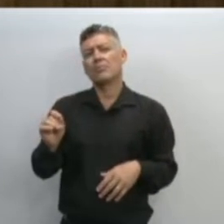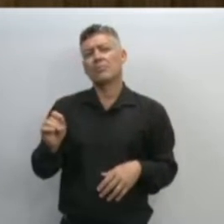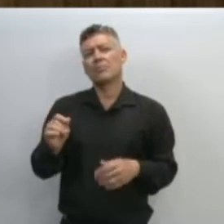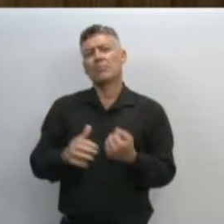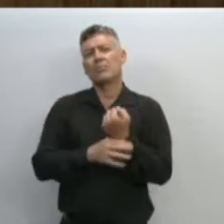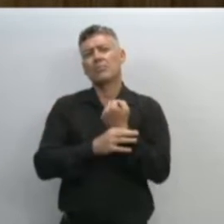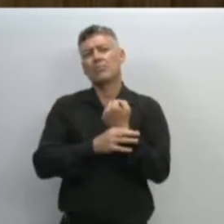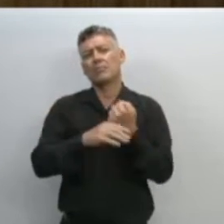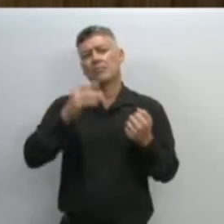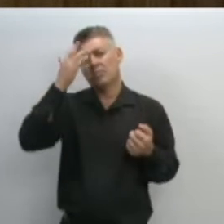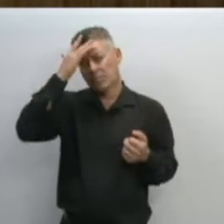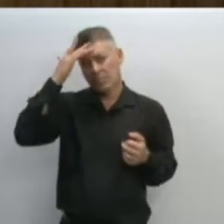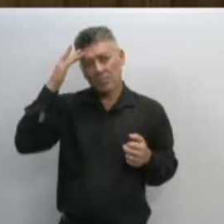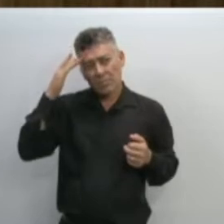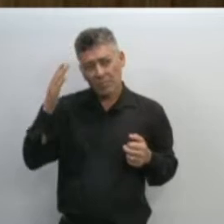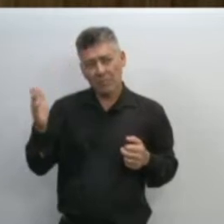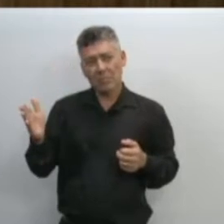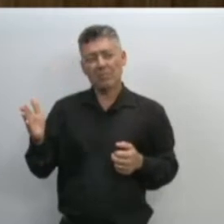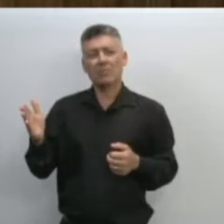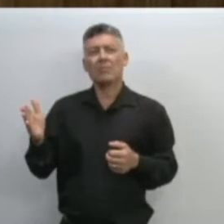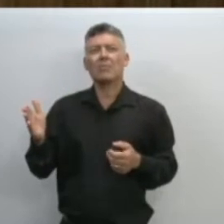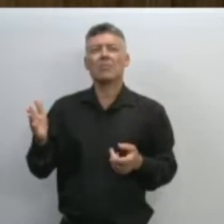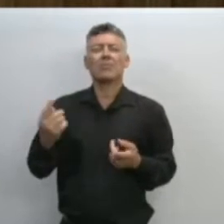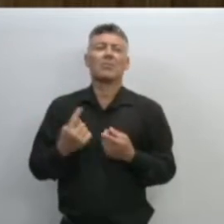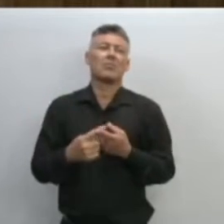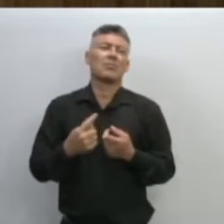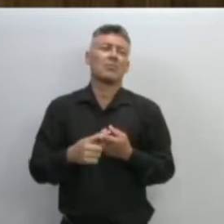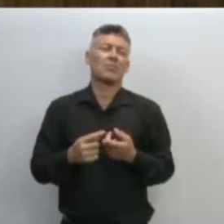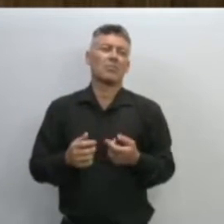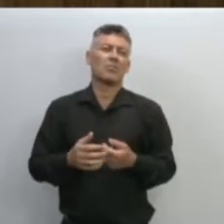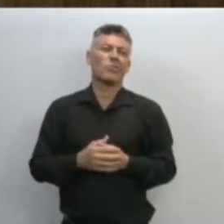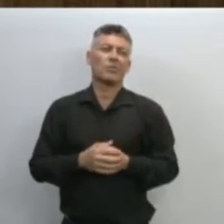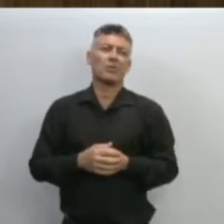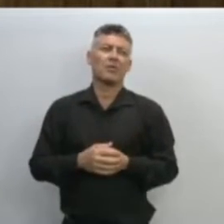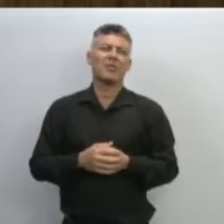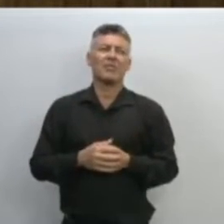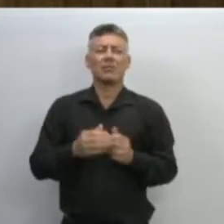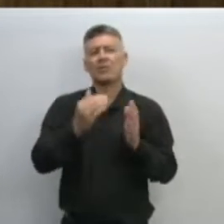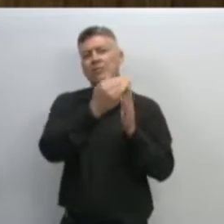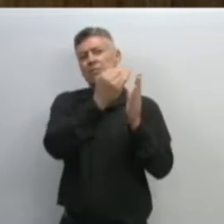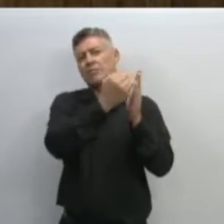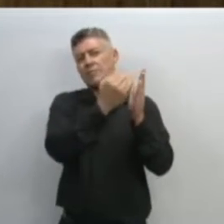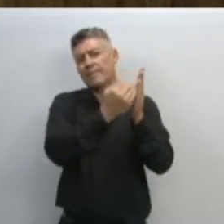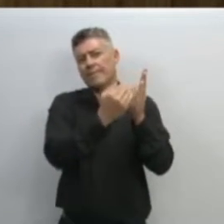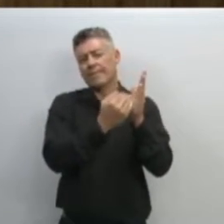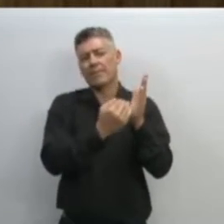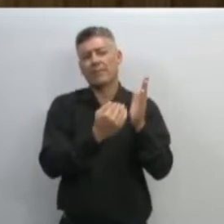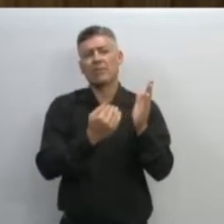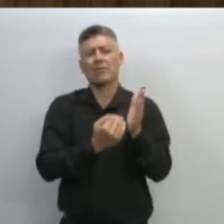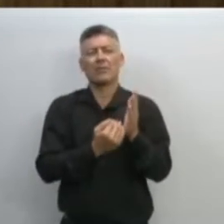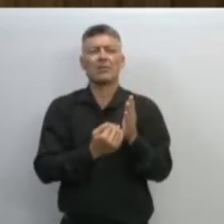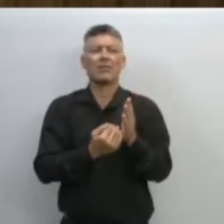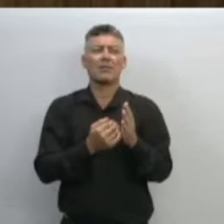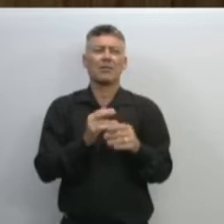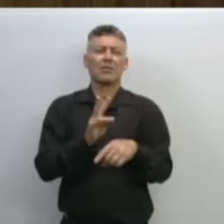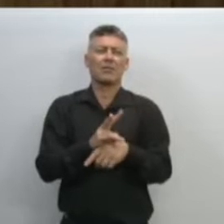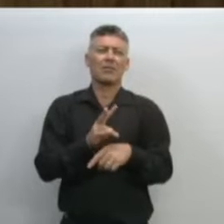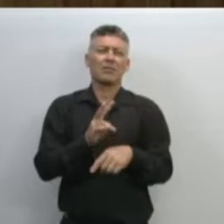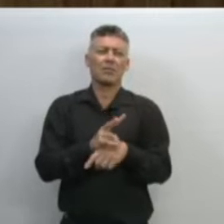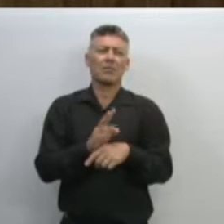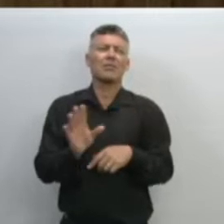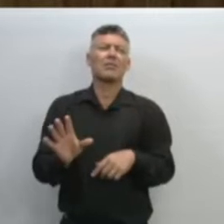poder público. Porque qual é o protocolo, o rito a ser seguido